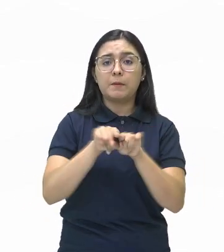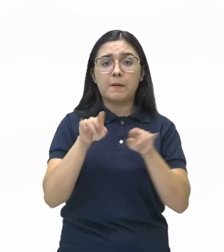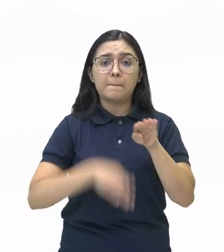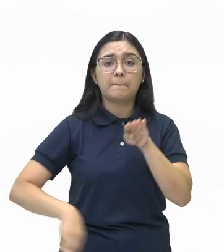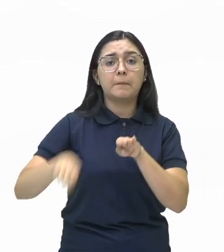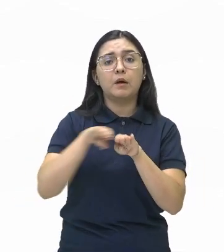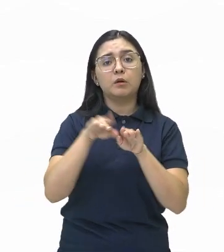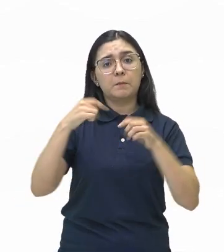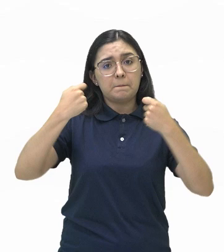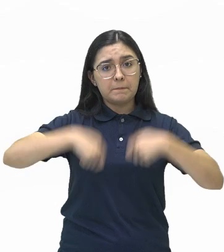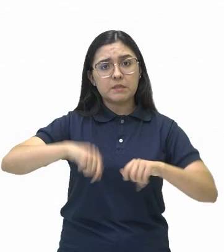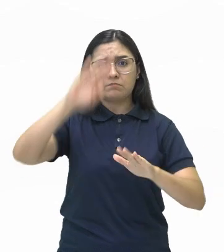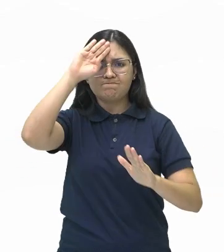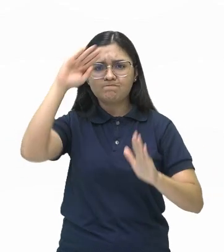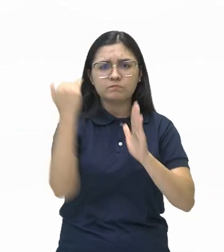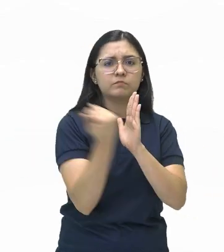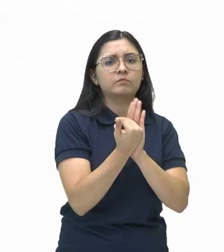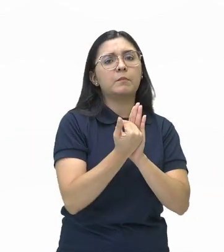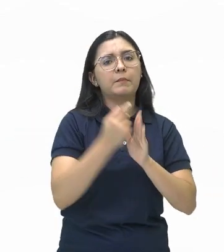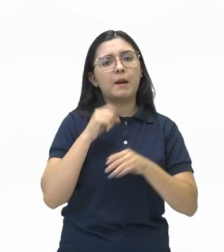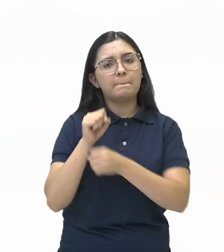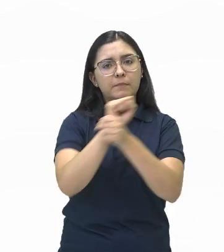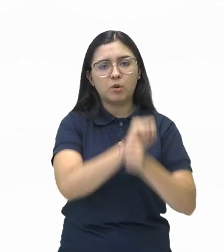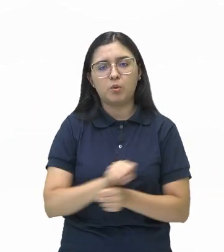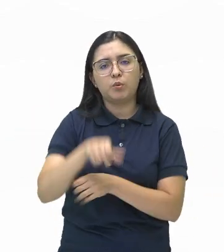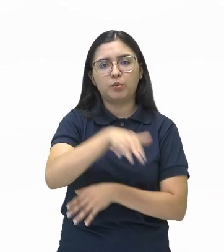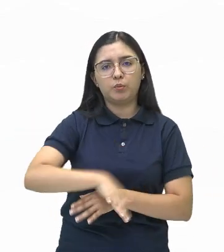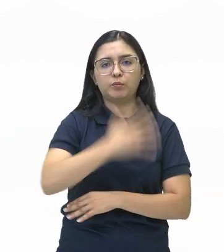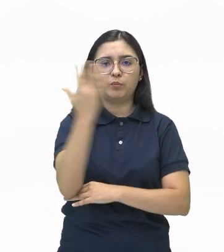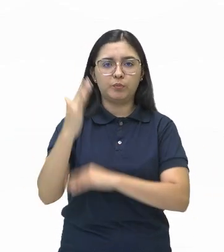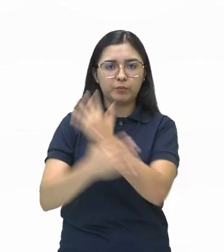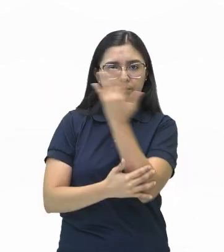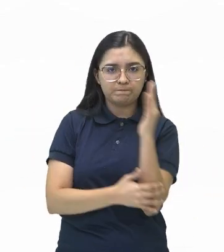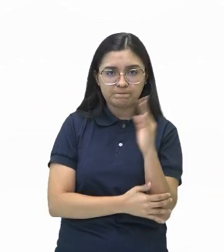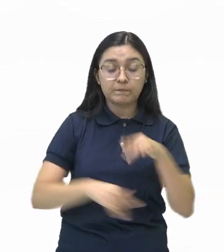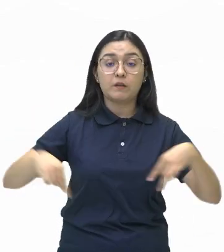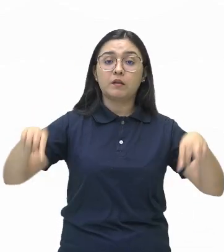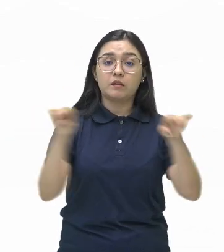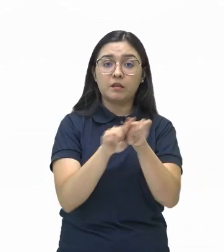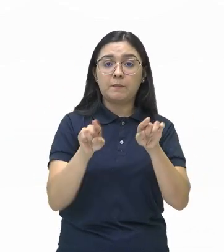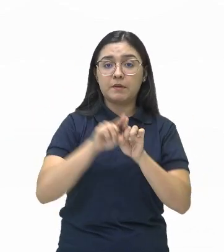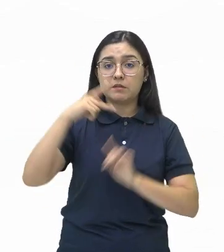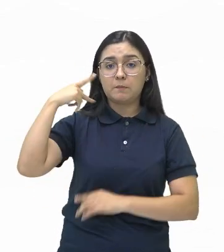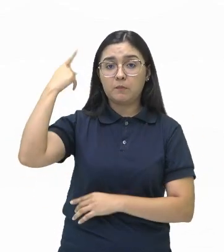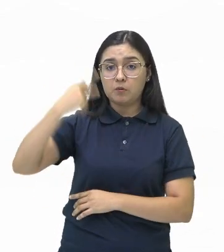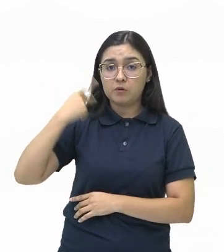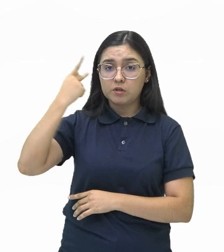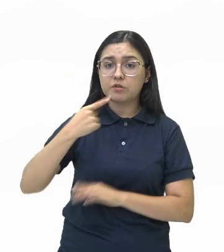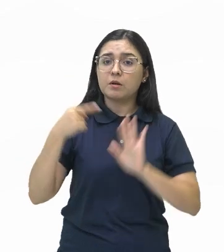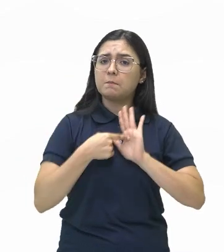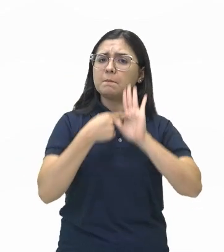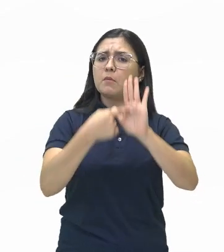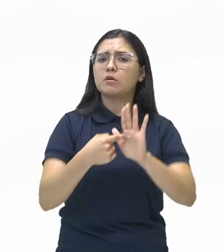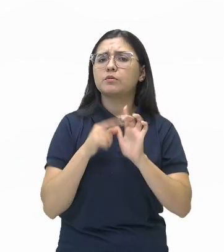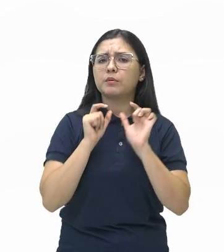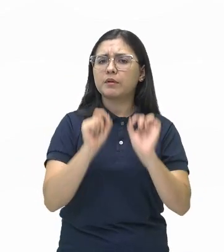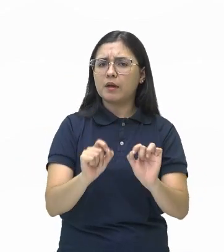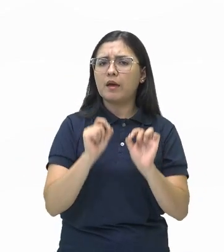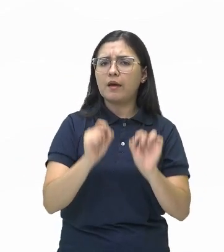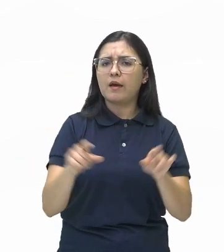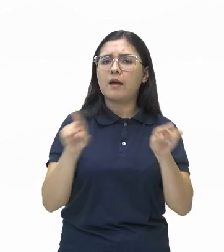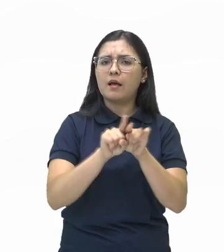padrões que devem ser seguidos para essa proteção ambiental. Além disso, essa política também ela traz para nós o quê?